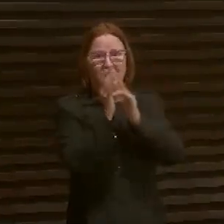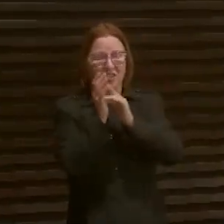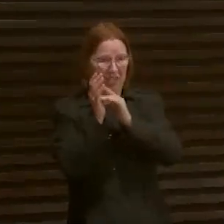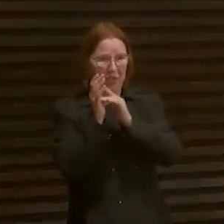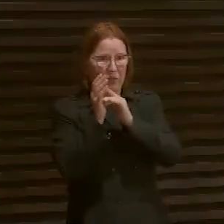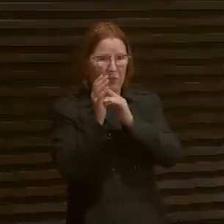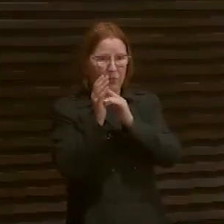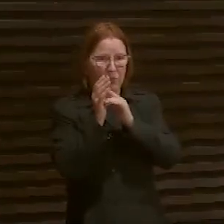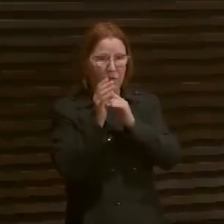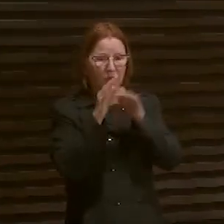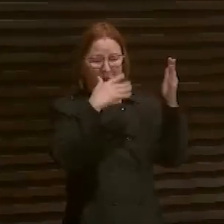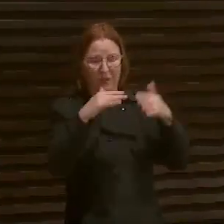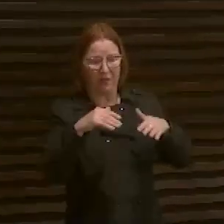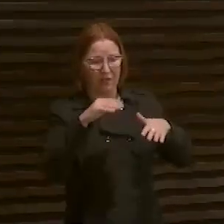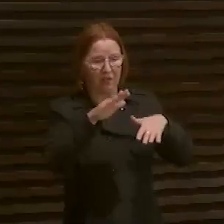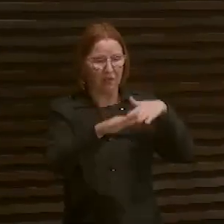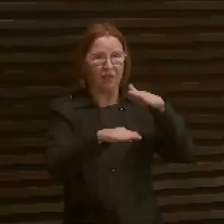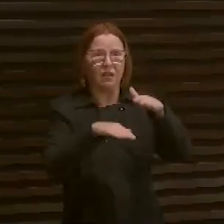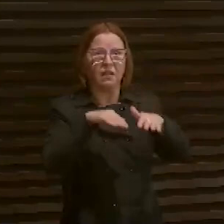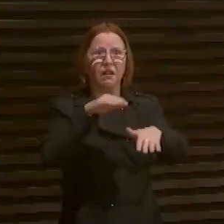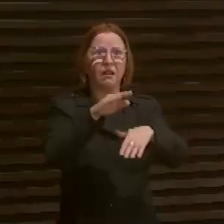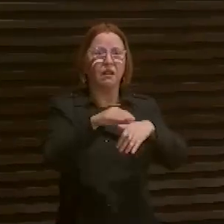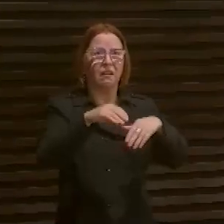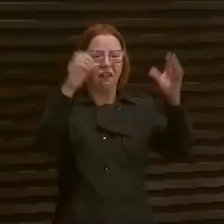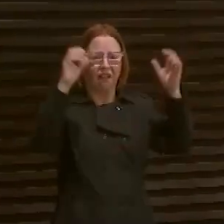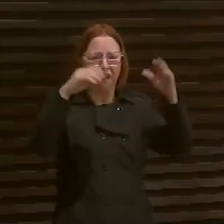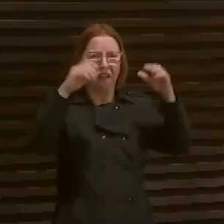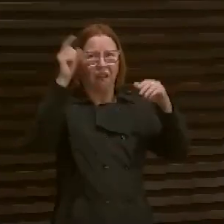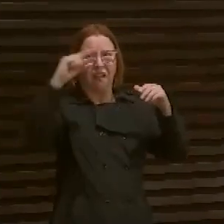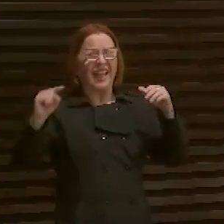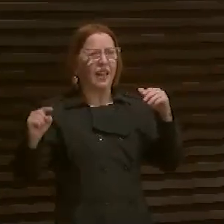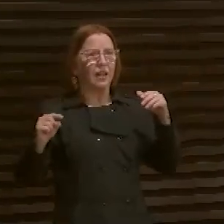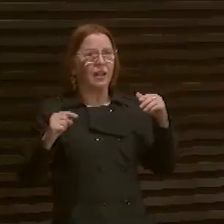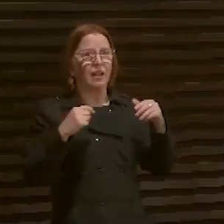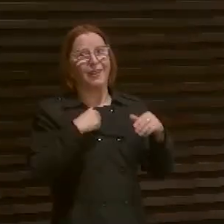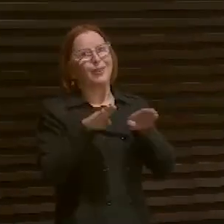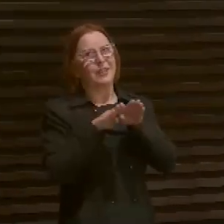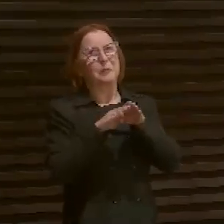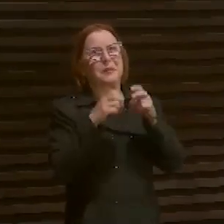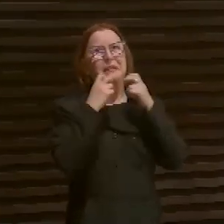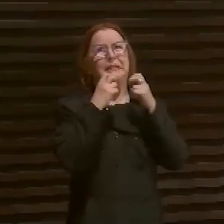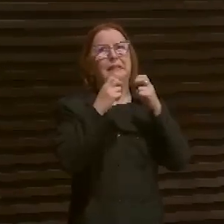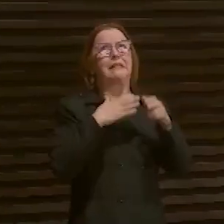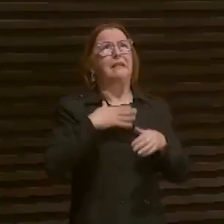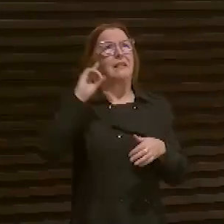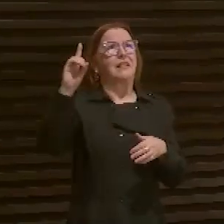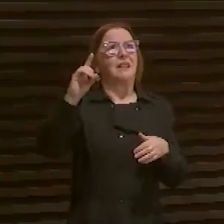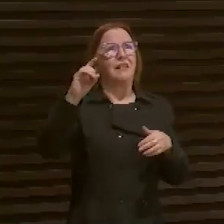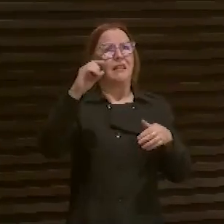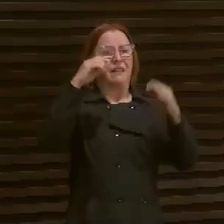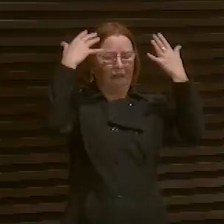relâmpago, aquele trovão e chuva. E eu ia gritar, irmãos: meu Deus! É um